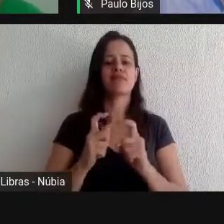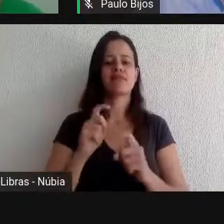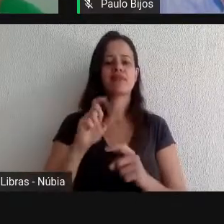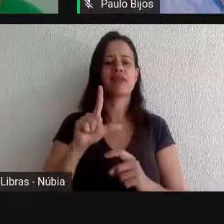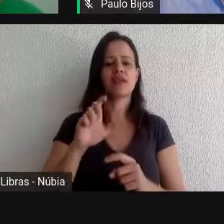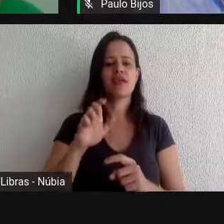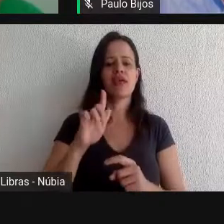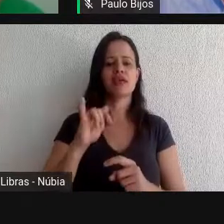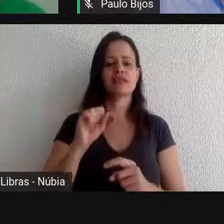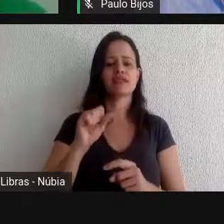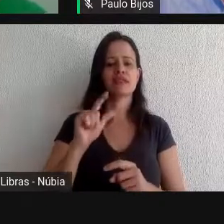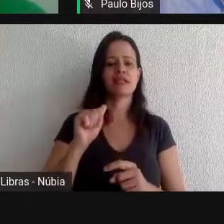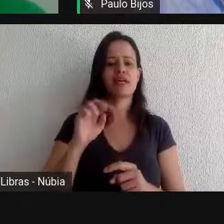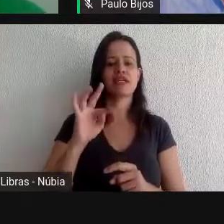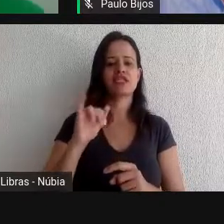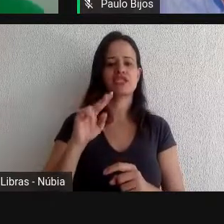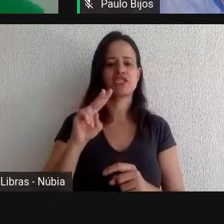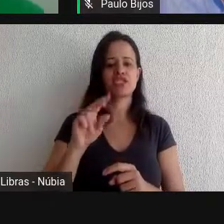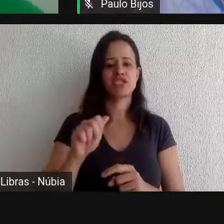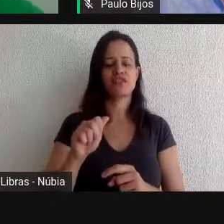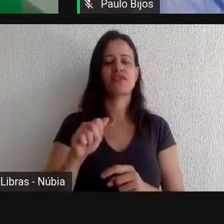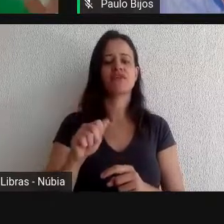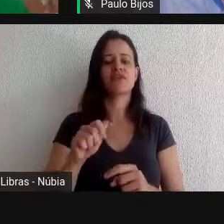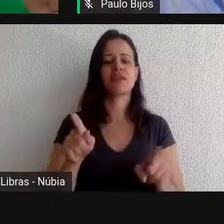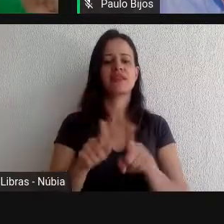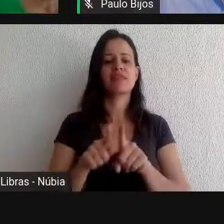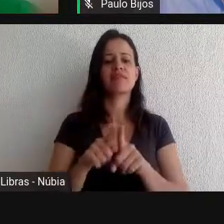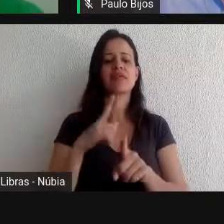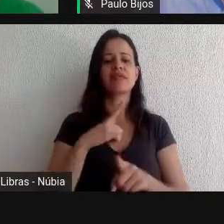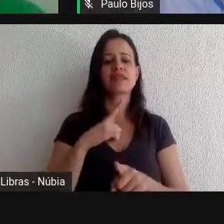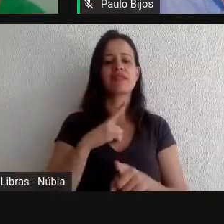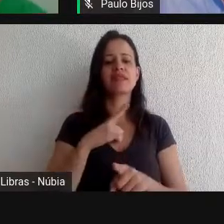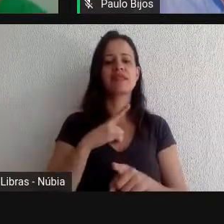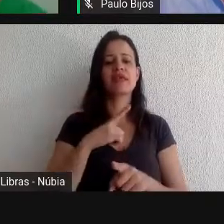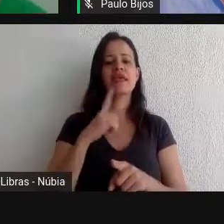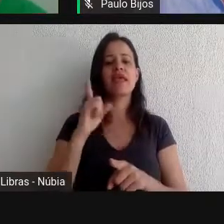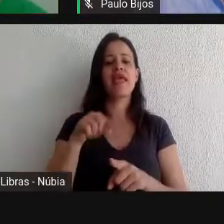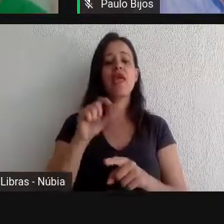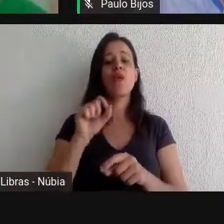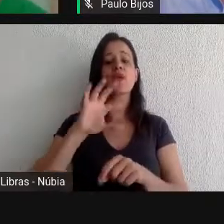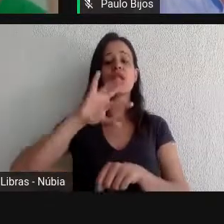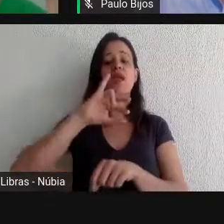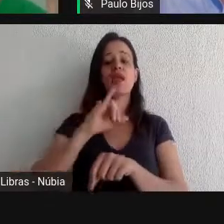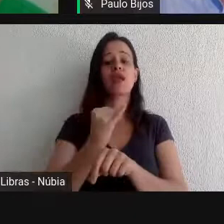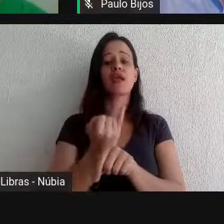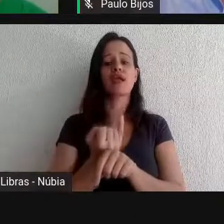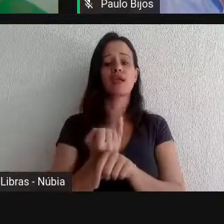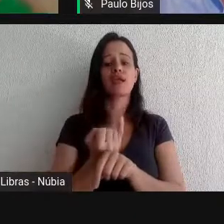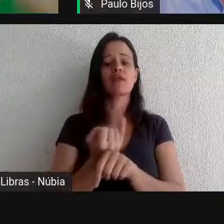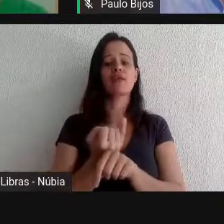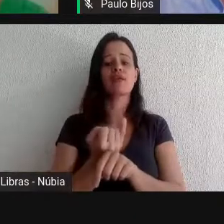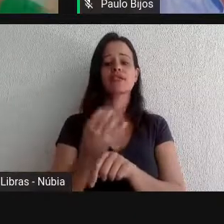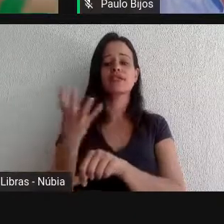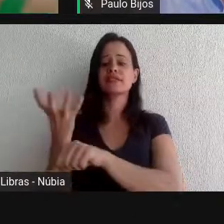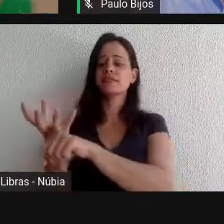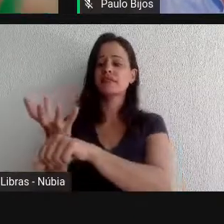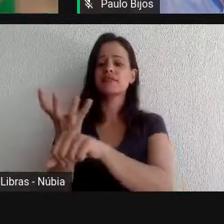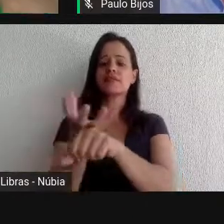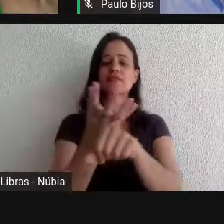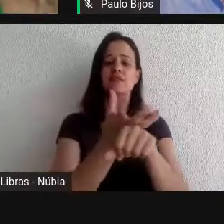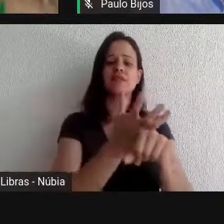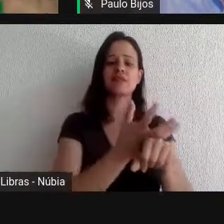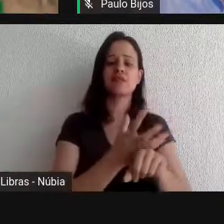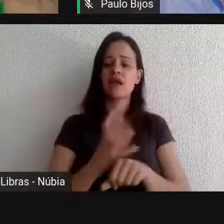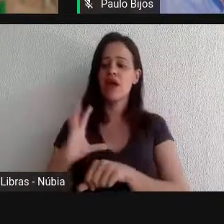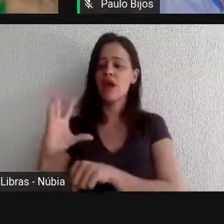Federal. E tem essa natureza interdisciplinar também. Vocês podem ver nos trabalhos dos